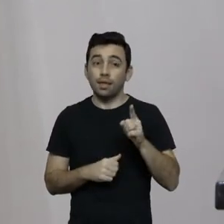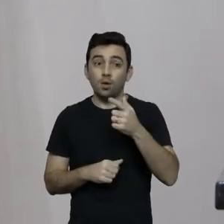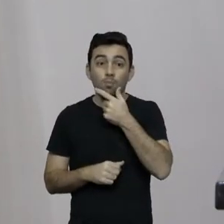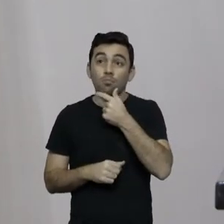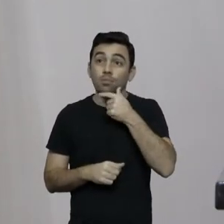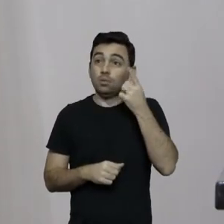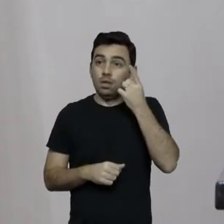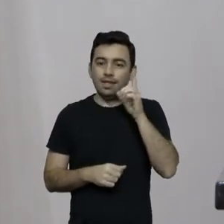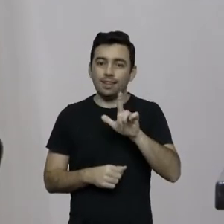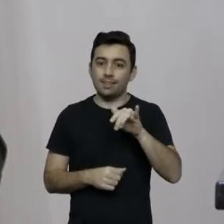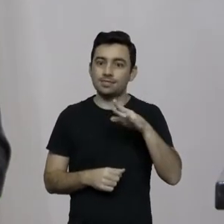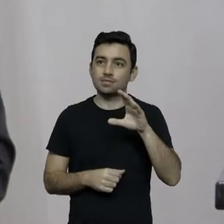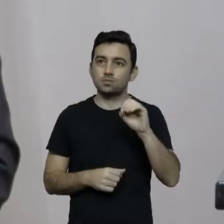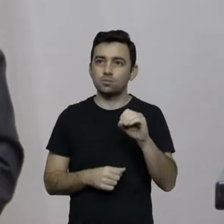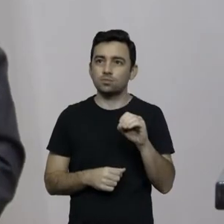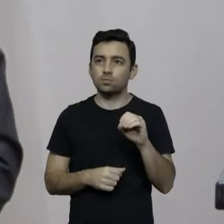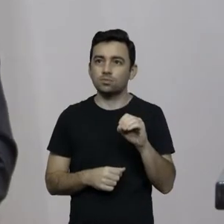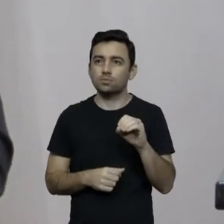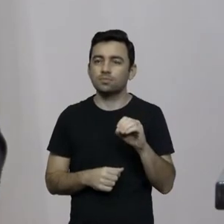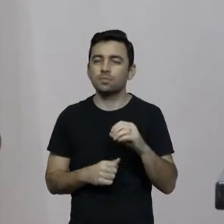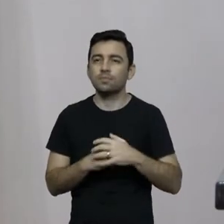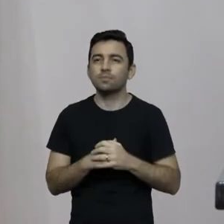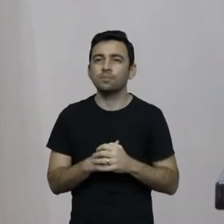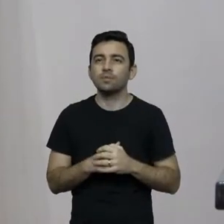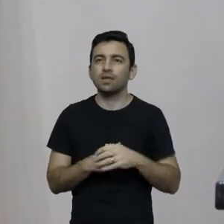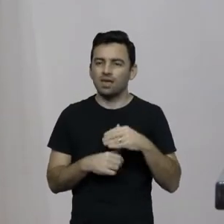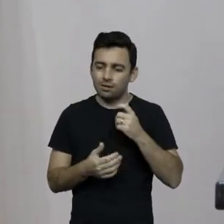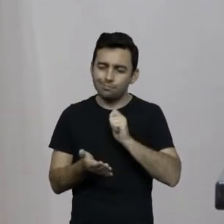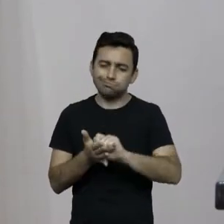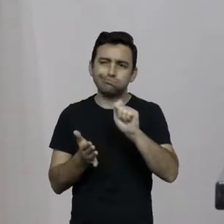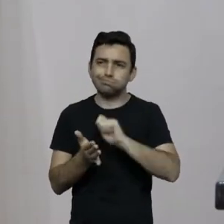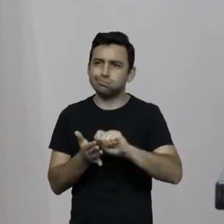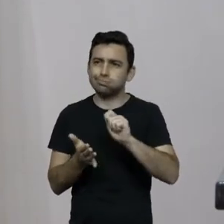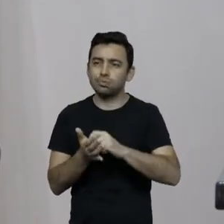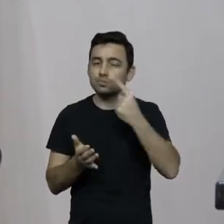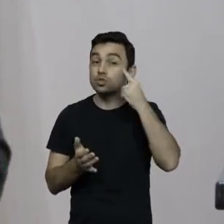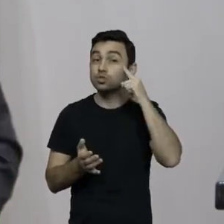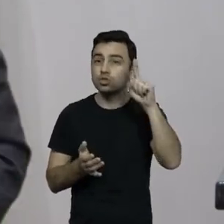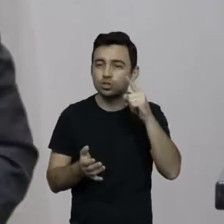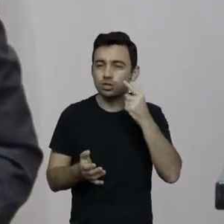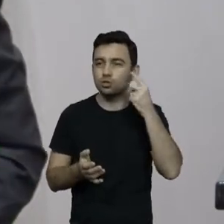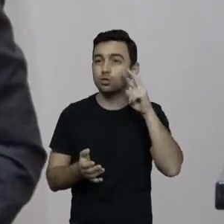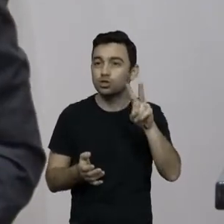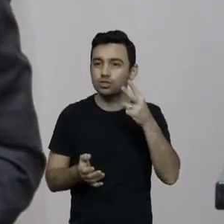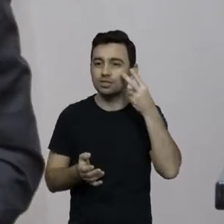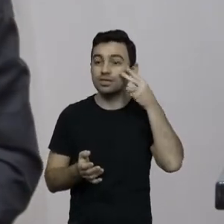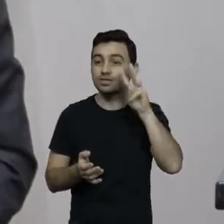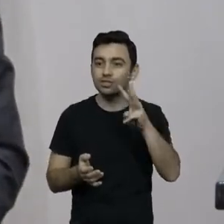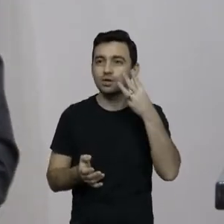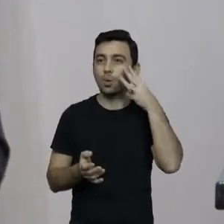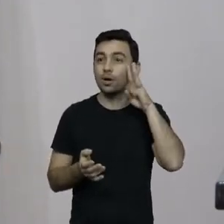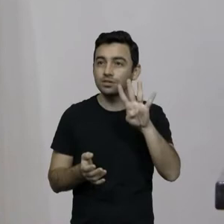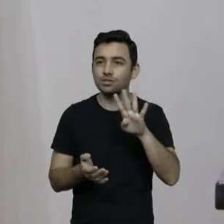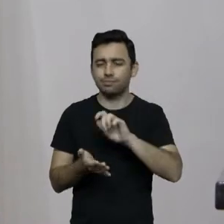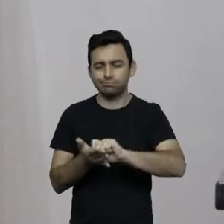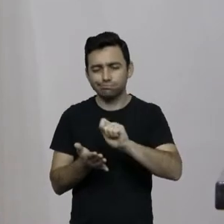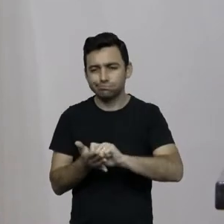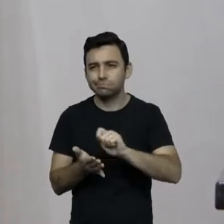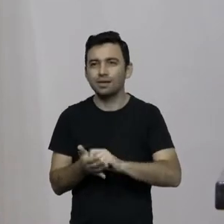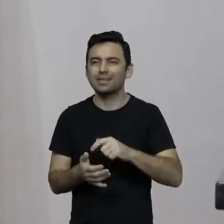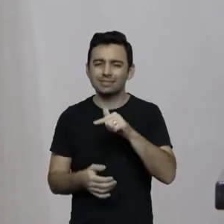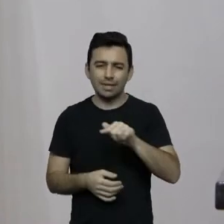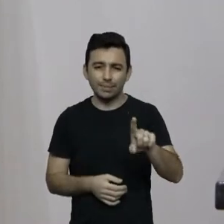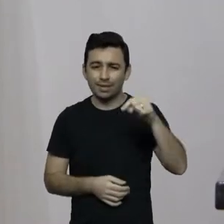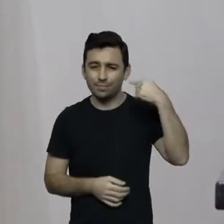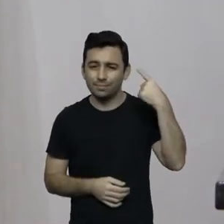nisso Mauro da Silveira começou a escrever o primeiro dia segundo dia terceiro dia e foi indo da outra